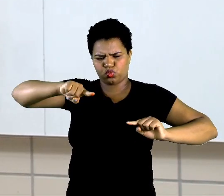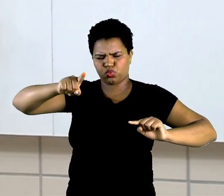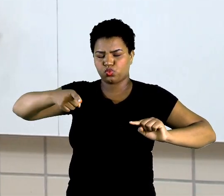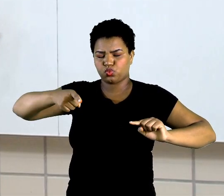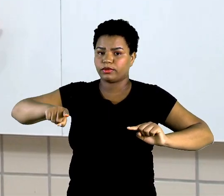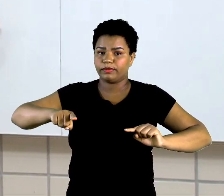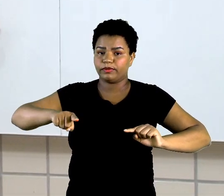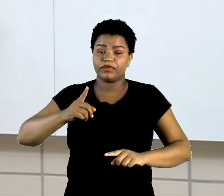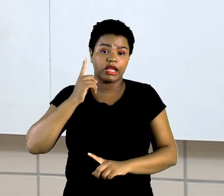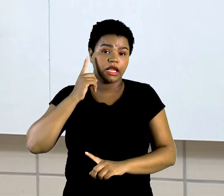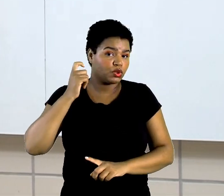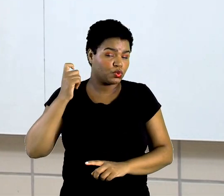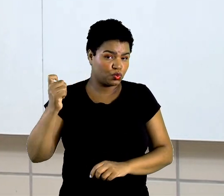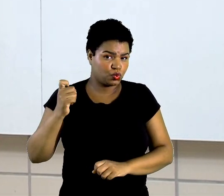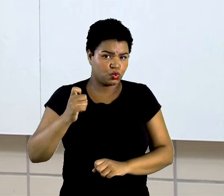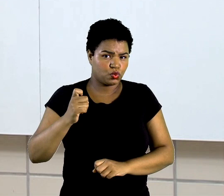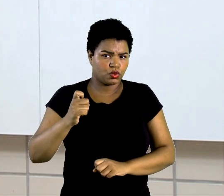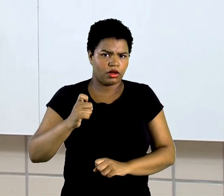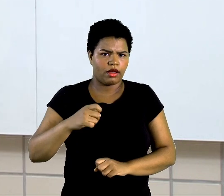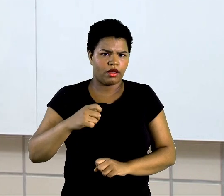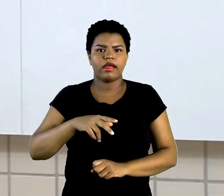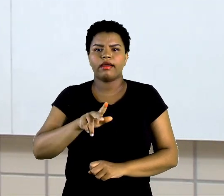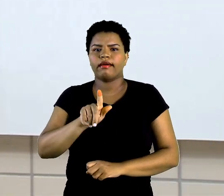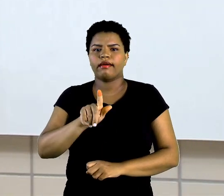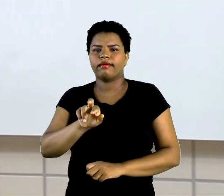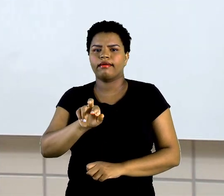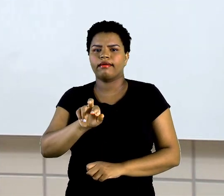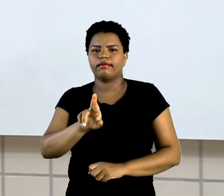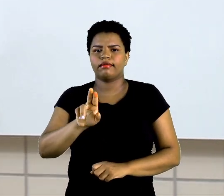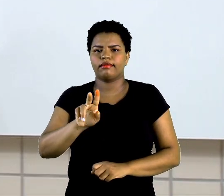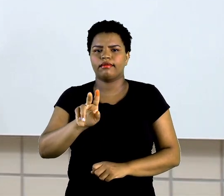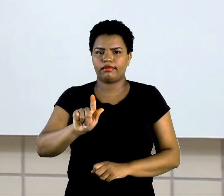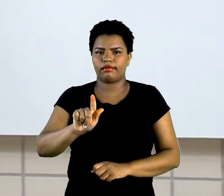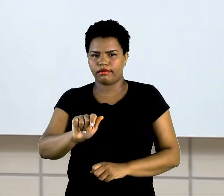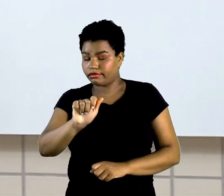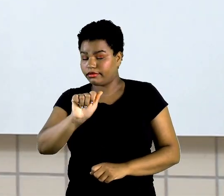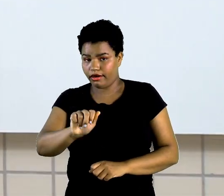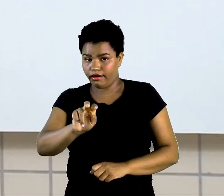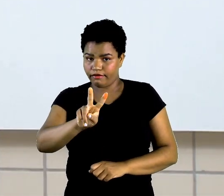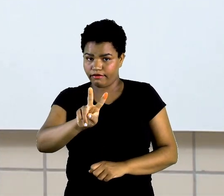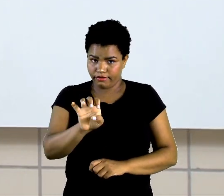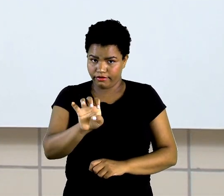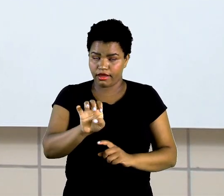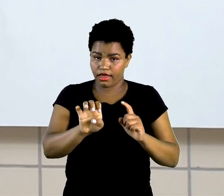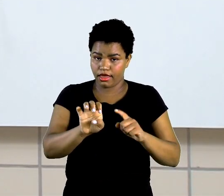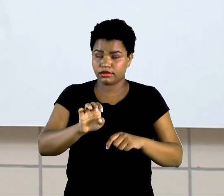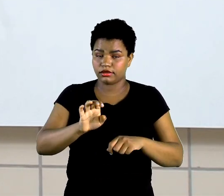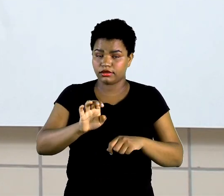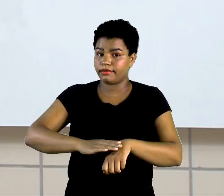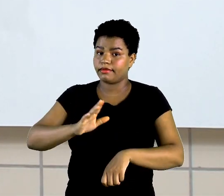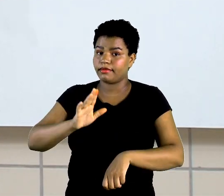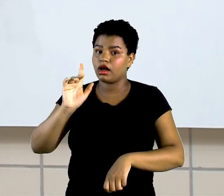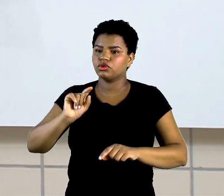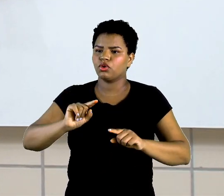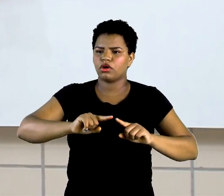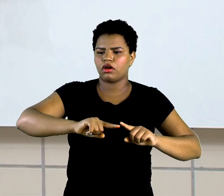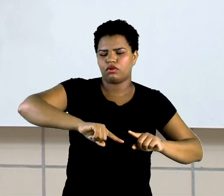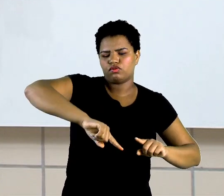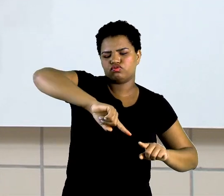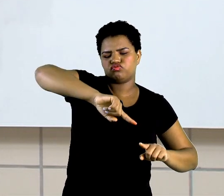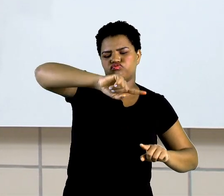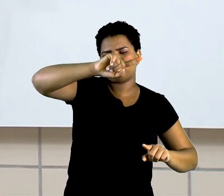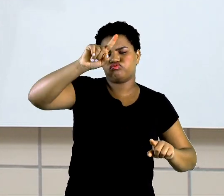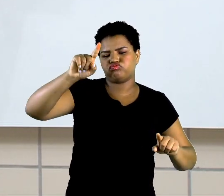Quando o som é grave, ele vai ser mais